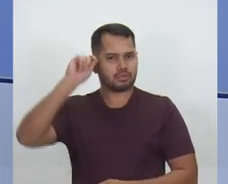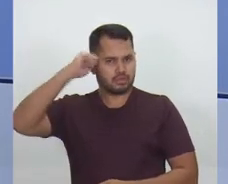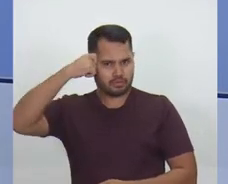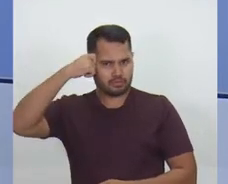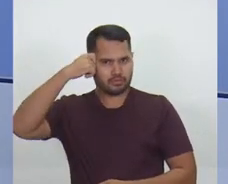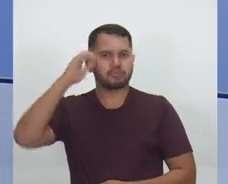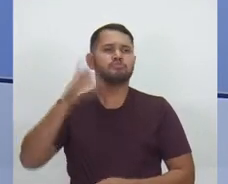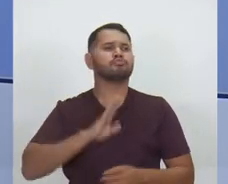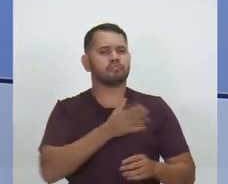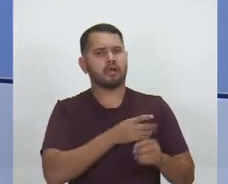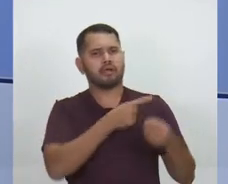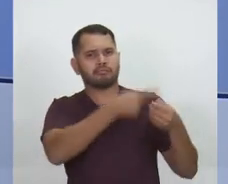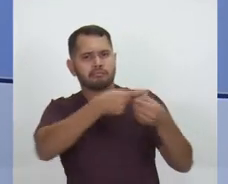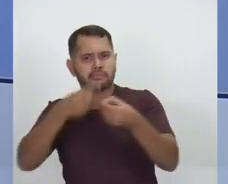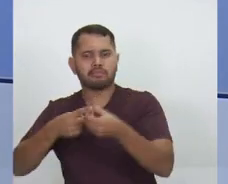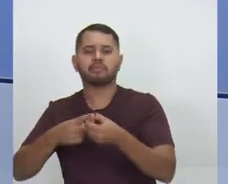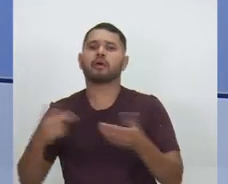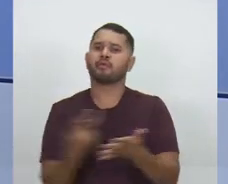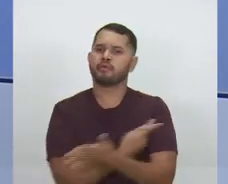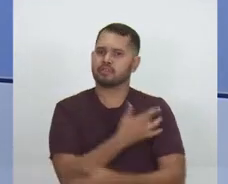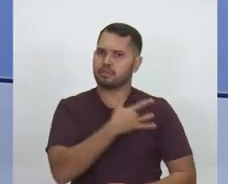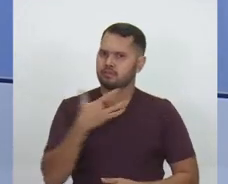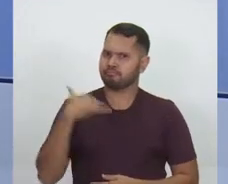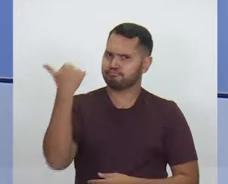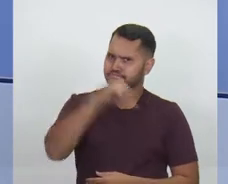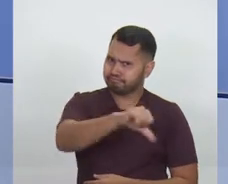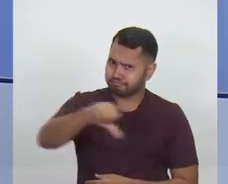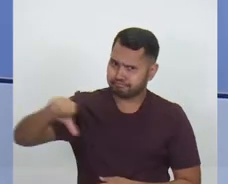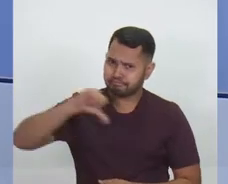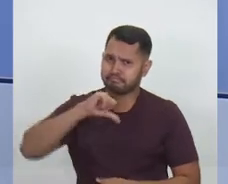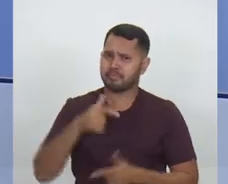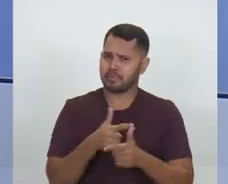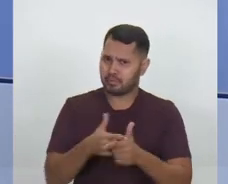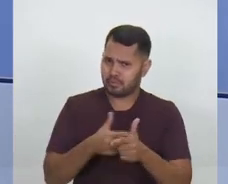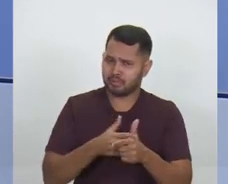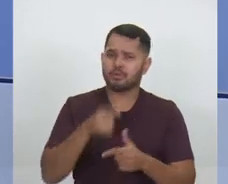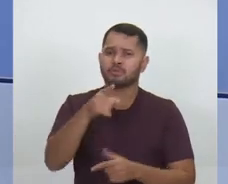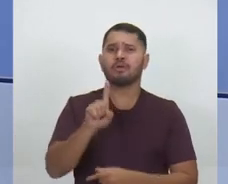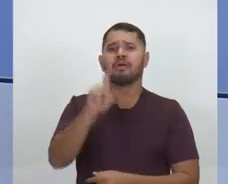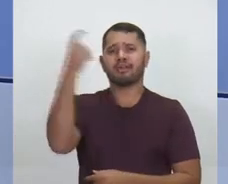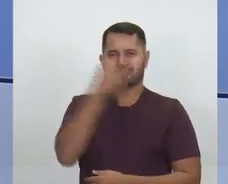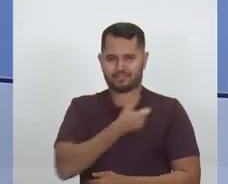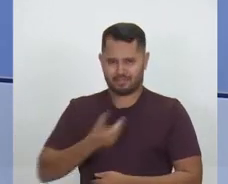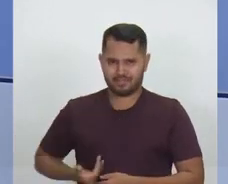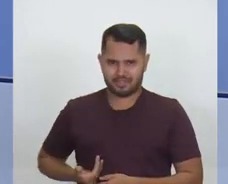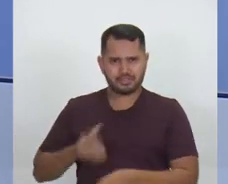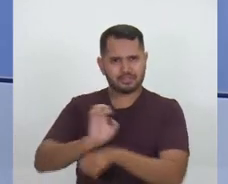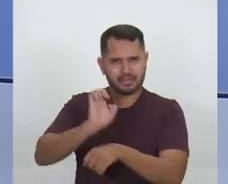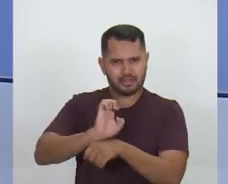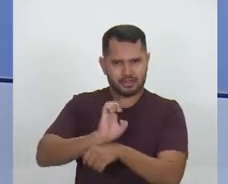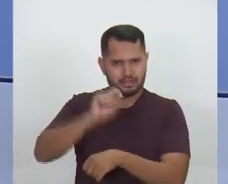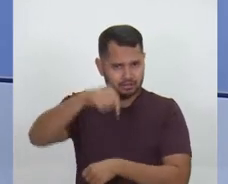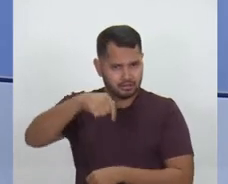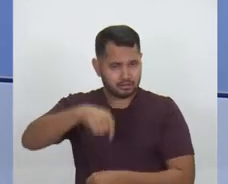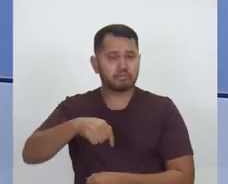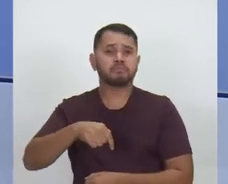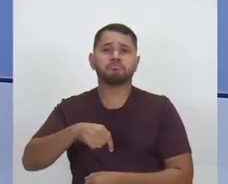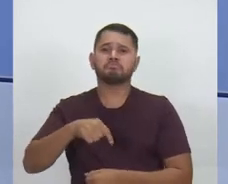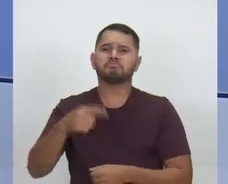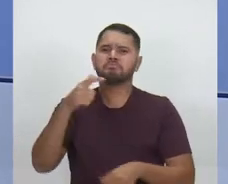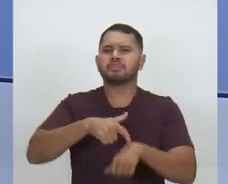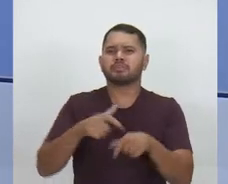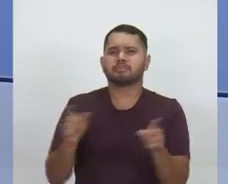a saúde está um caos ou seja teve governo do estado do amazonas com o governador um tempo e